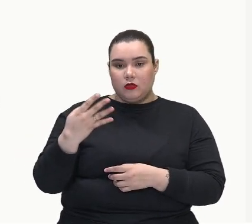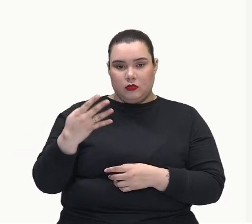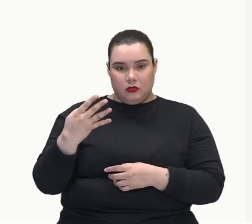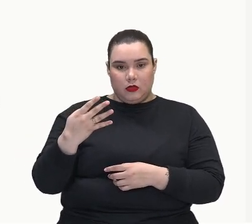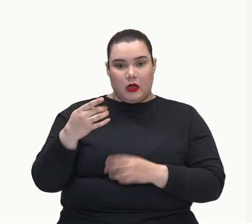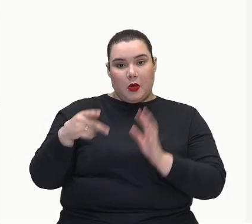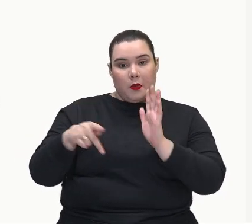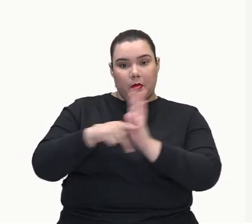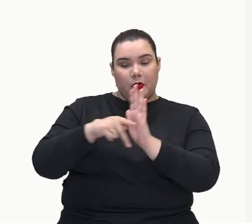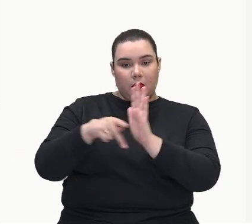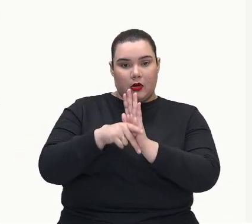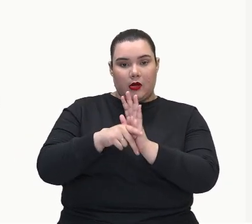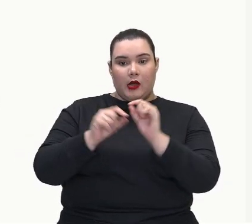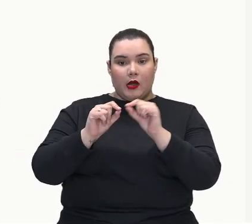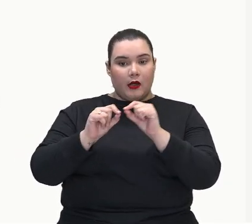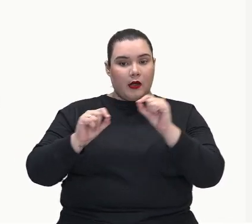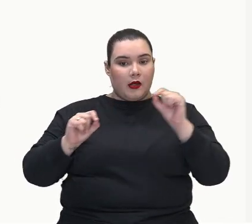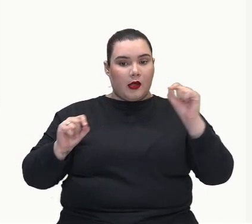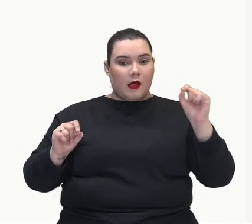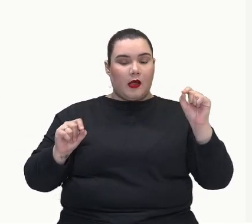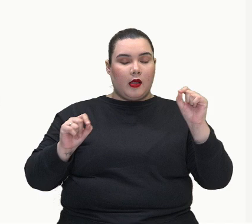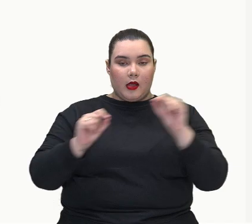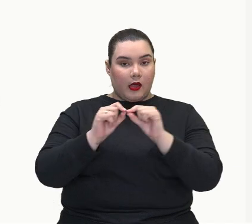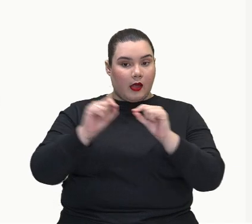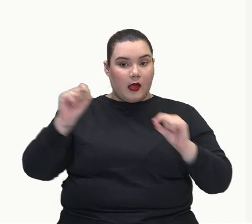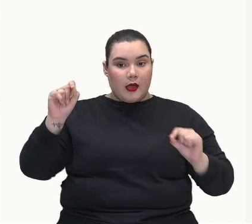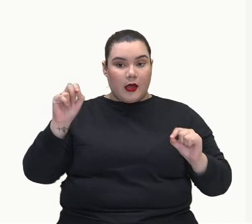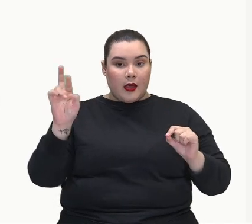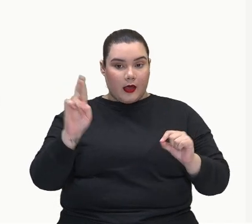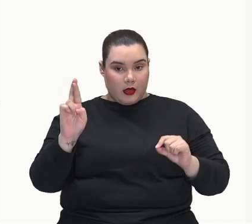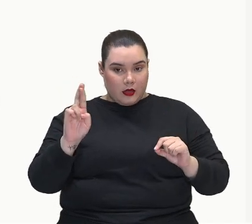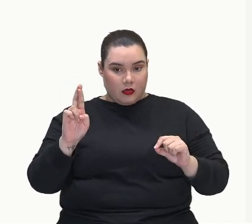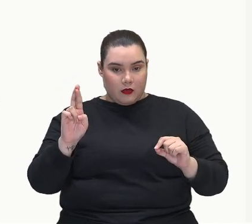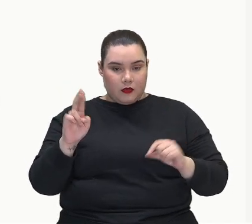que pertencem à reta R. E a gente tem